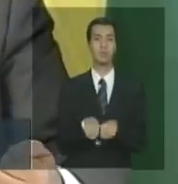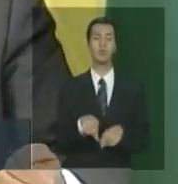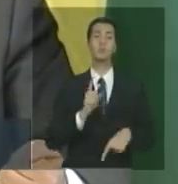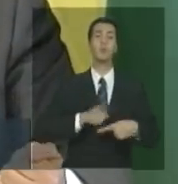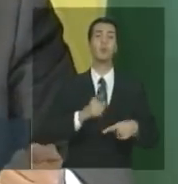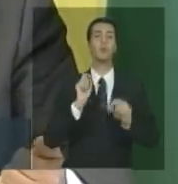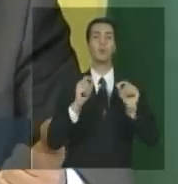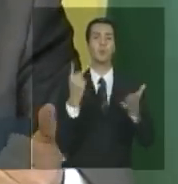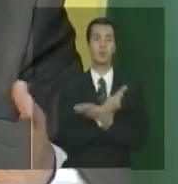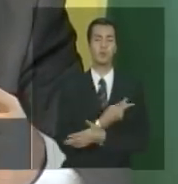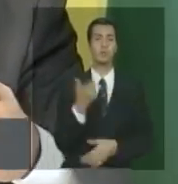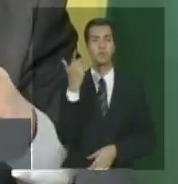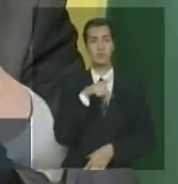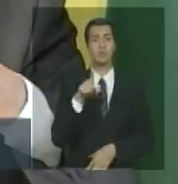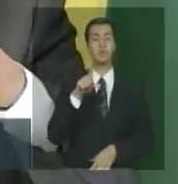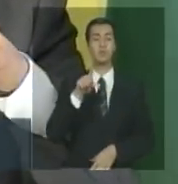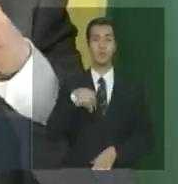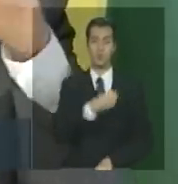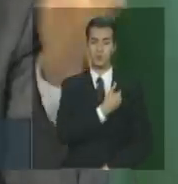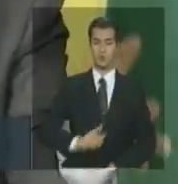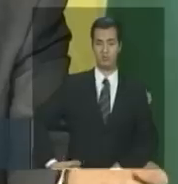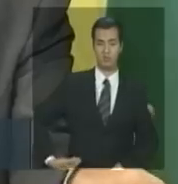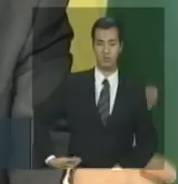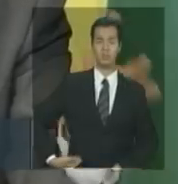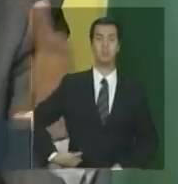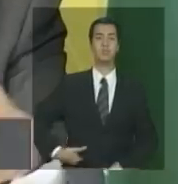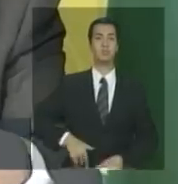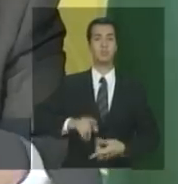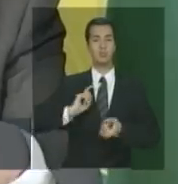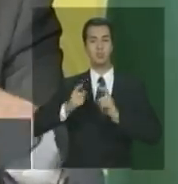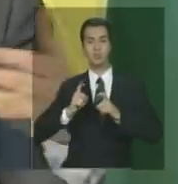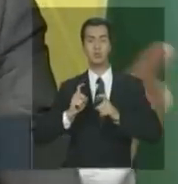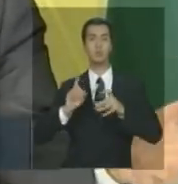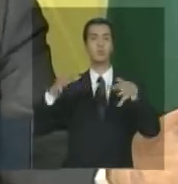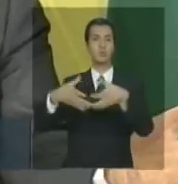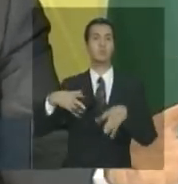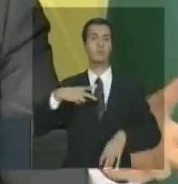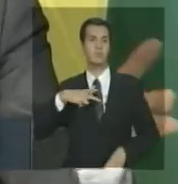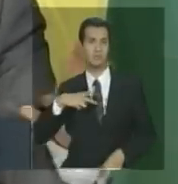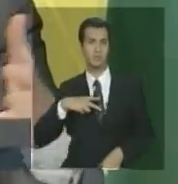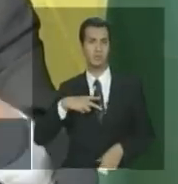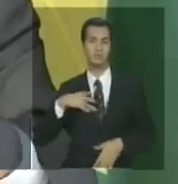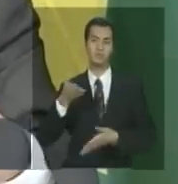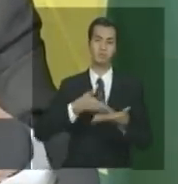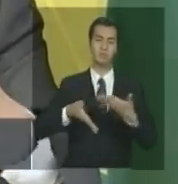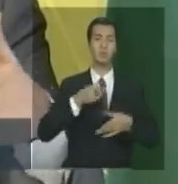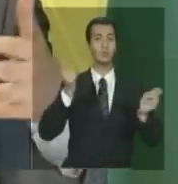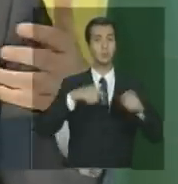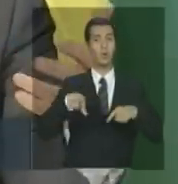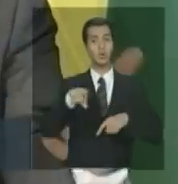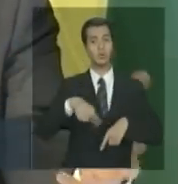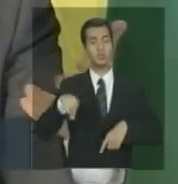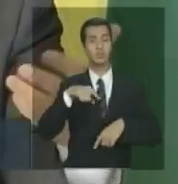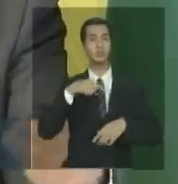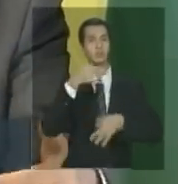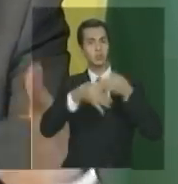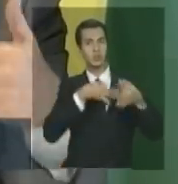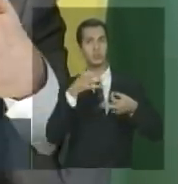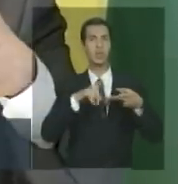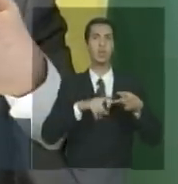e o setor privado, de modo que nós possamos ouvir comentários, sugestões, até críticas